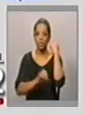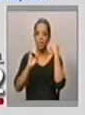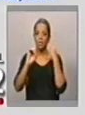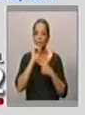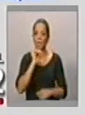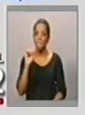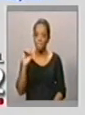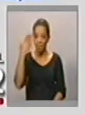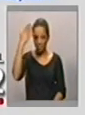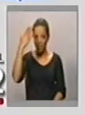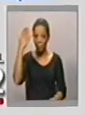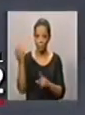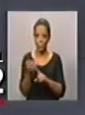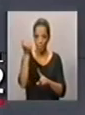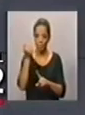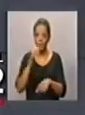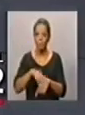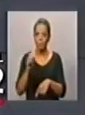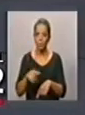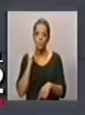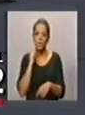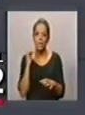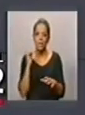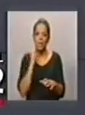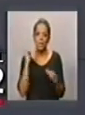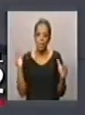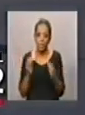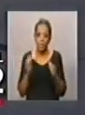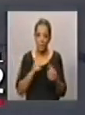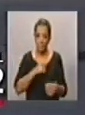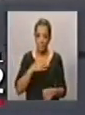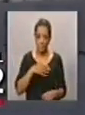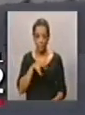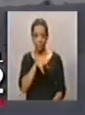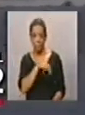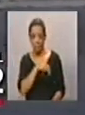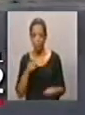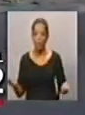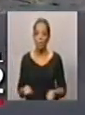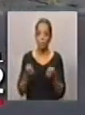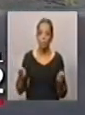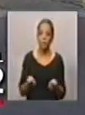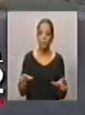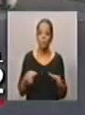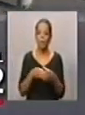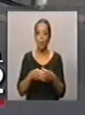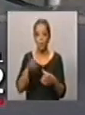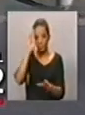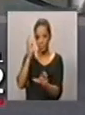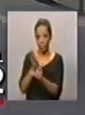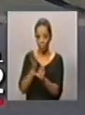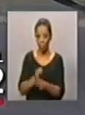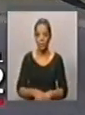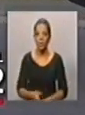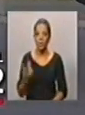lugar na categoria de pequenas e microempresas. Os prémios são promovidos pela Ordem dos Psicólogos. Nós